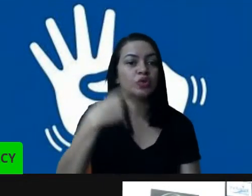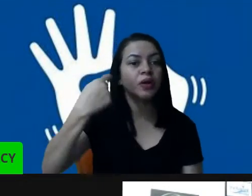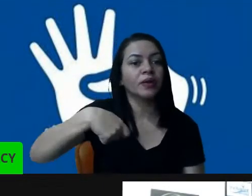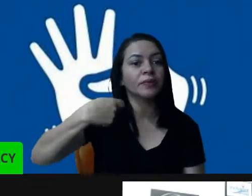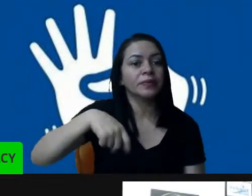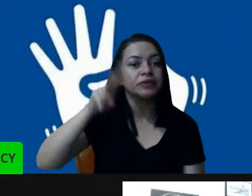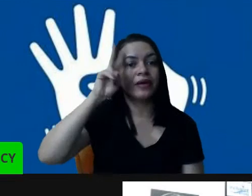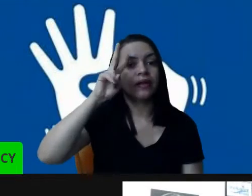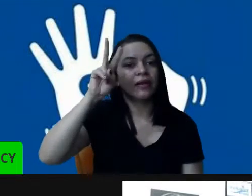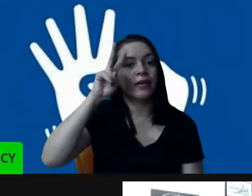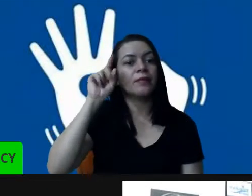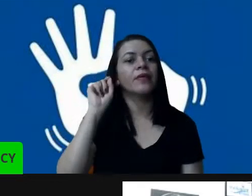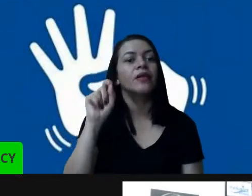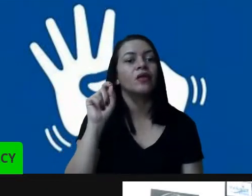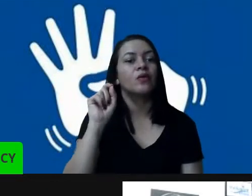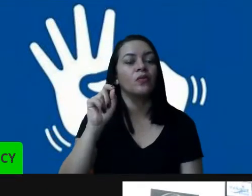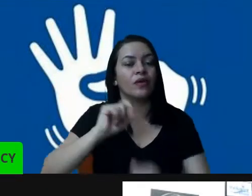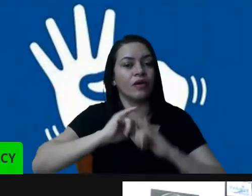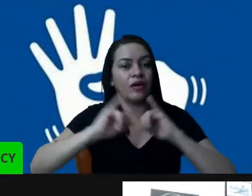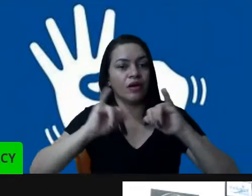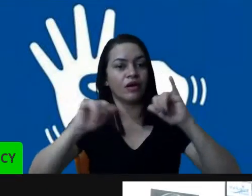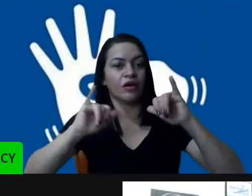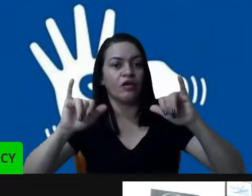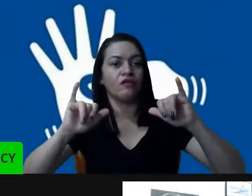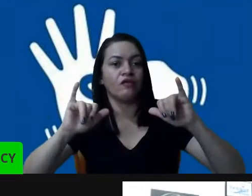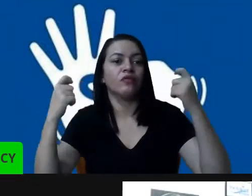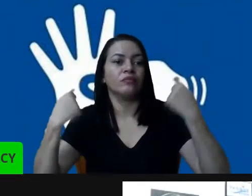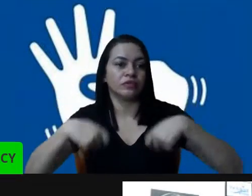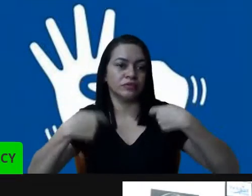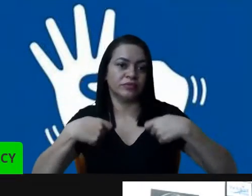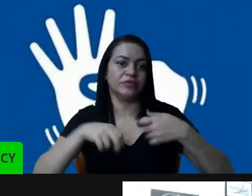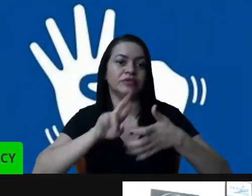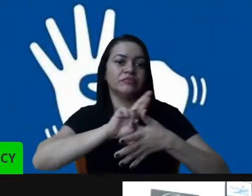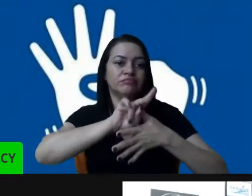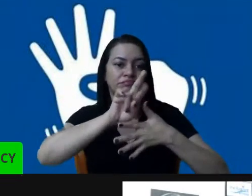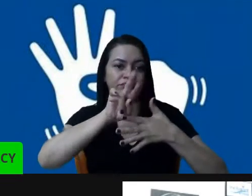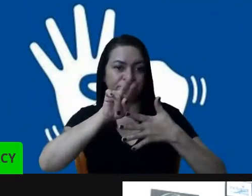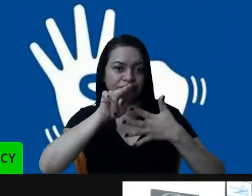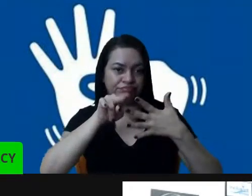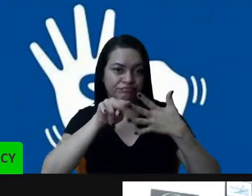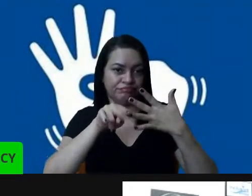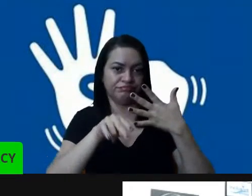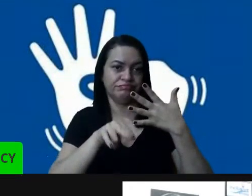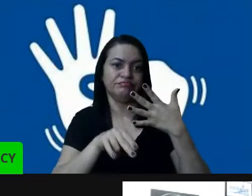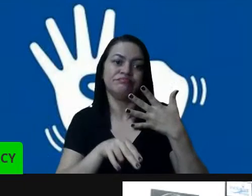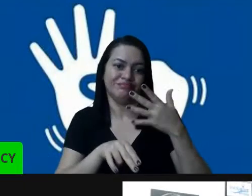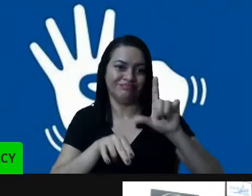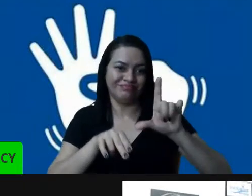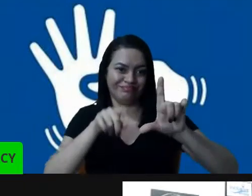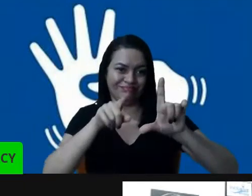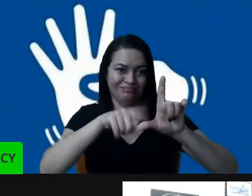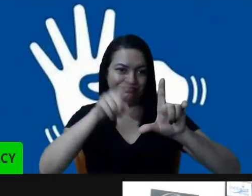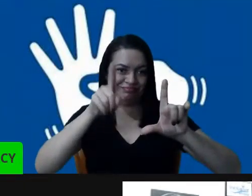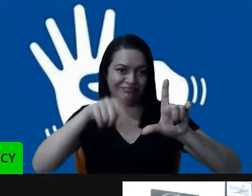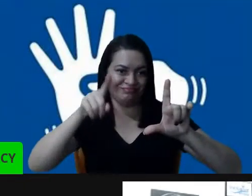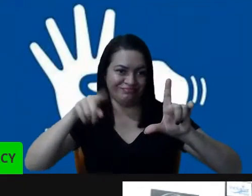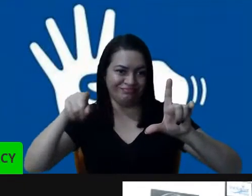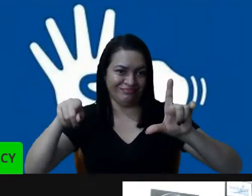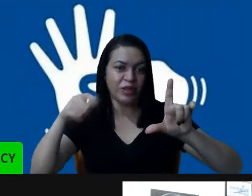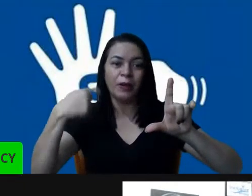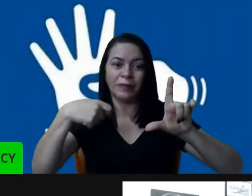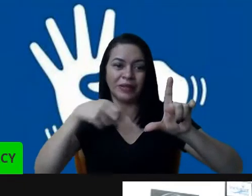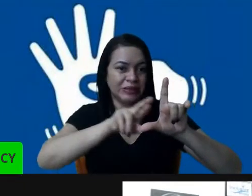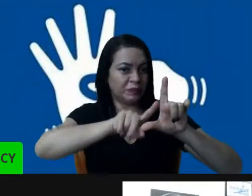elas precisam de múltiplos formatos acessíveis. E aí eu chamo a atenção, Carlivan e Jace, não só para a